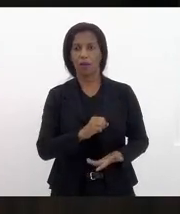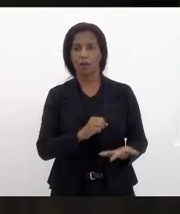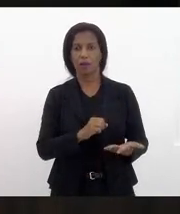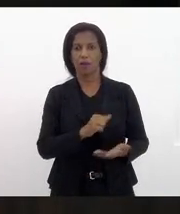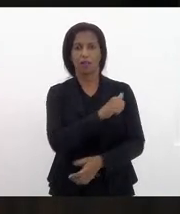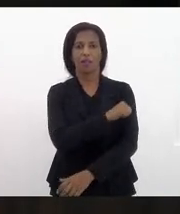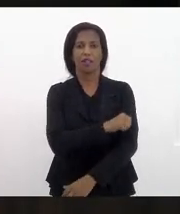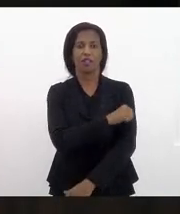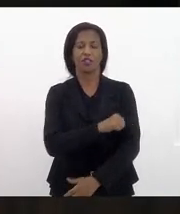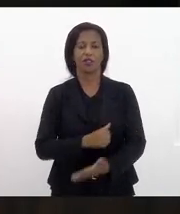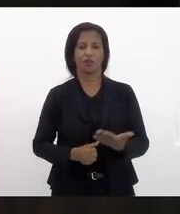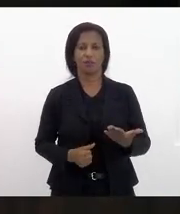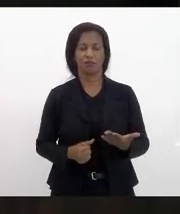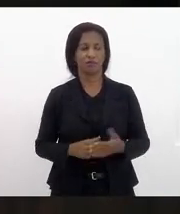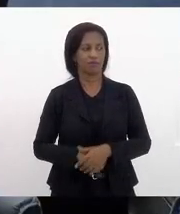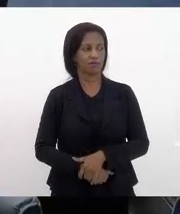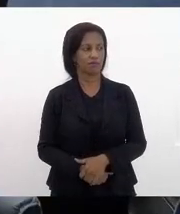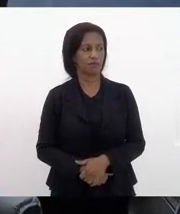deputada enfermeira Rejane.